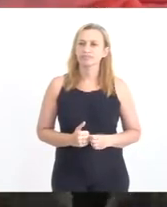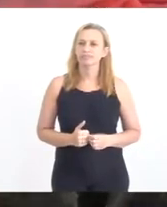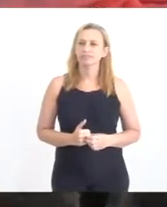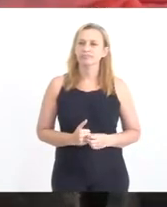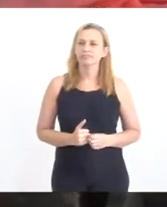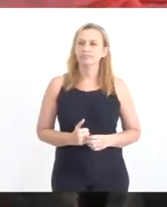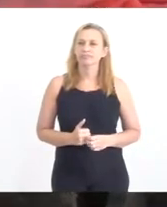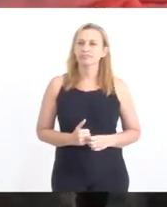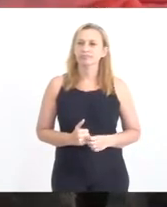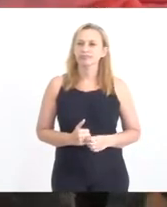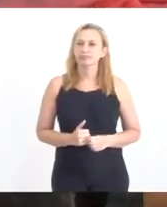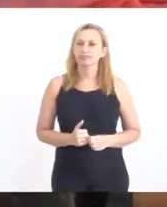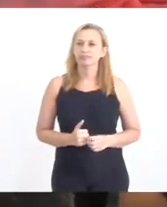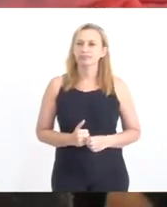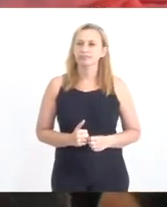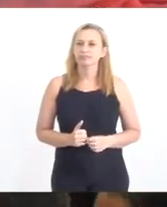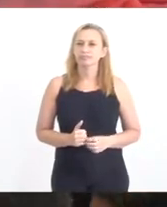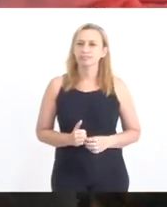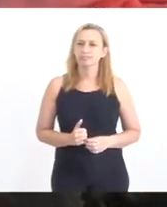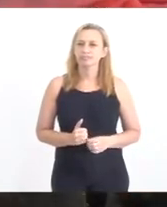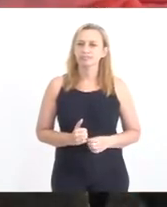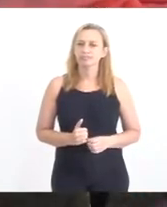E aí